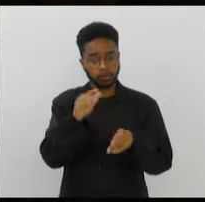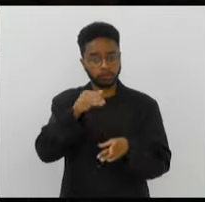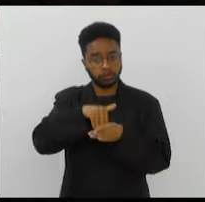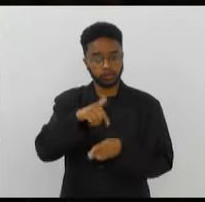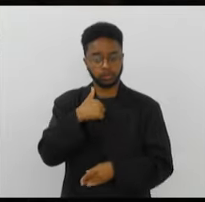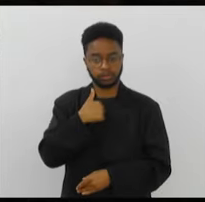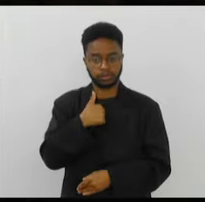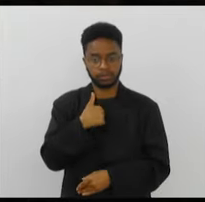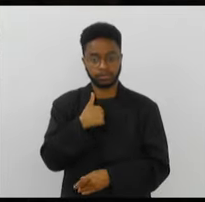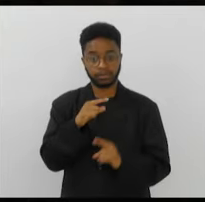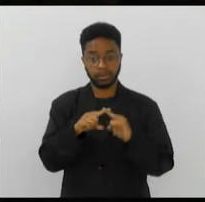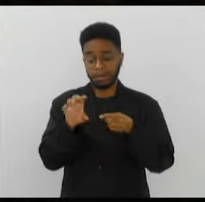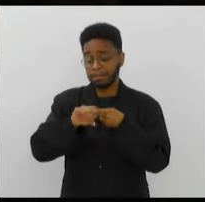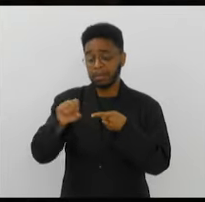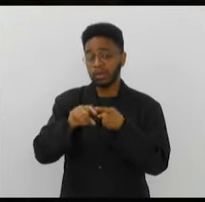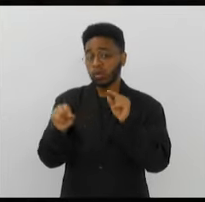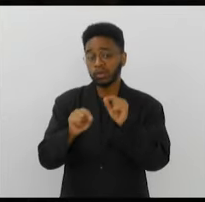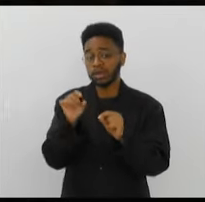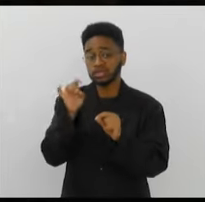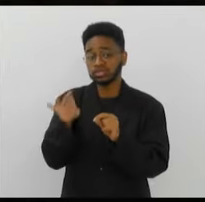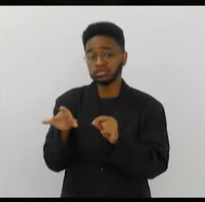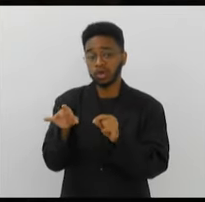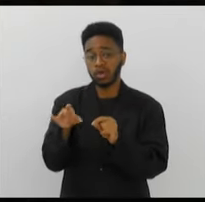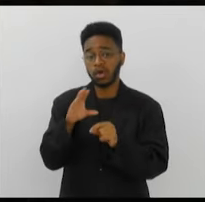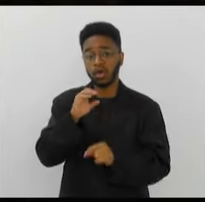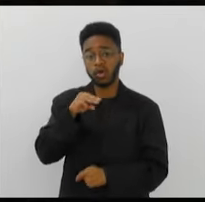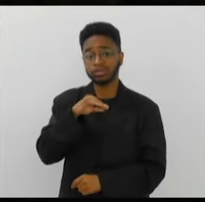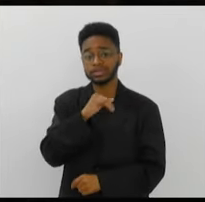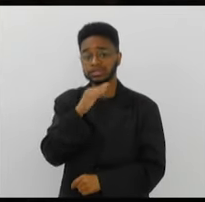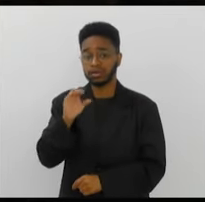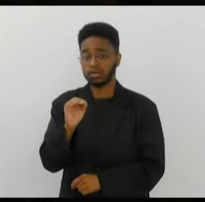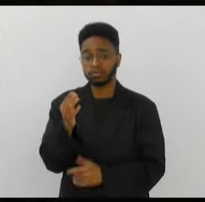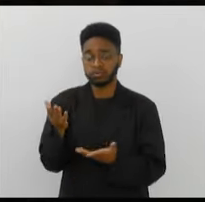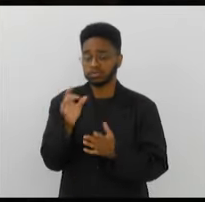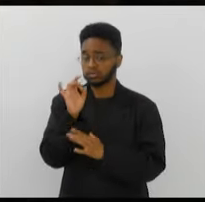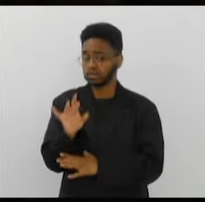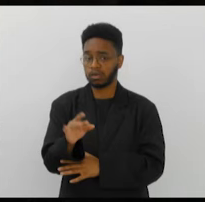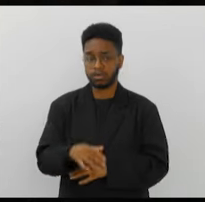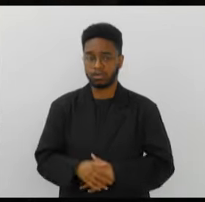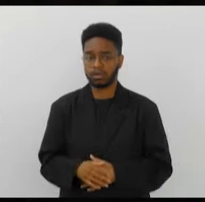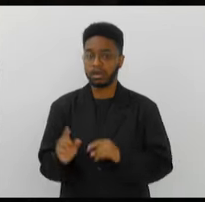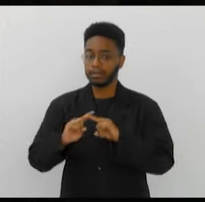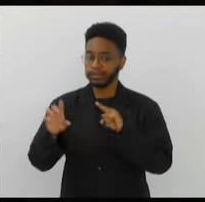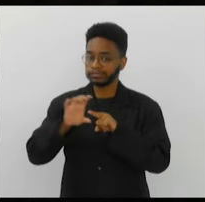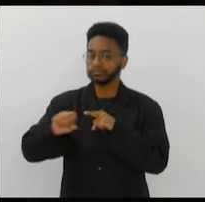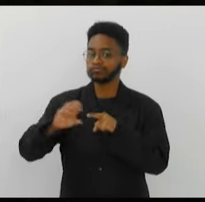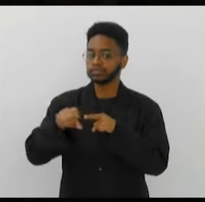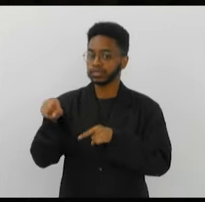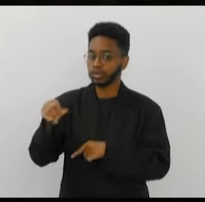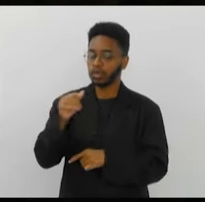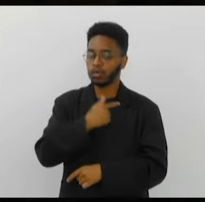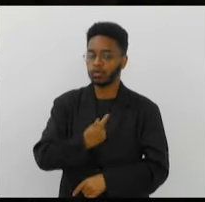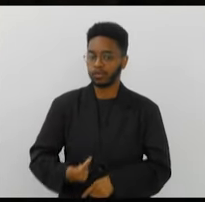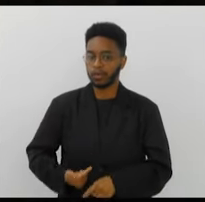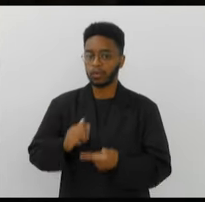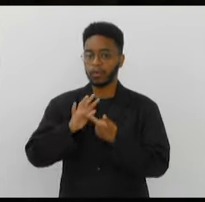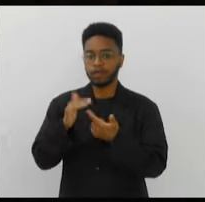popular. Agora, aqueles baba-ovo lá são mero cargo de comissão, porra, nomeação, porra. Mas baba-ovo do governador, leva